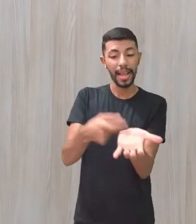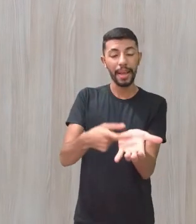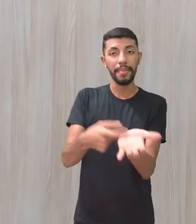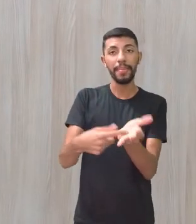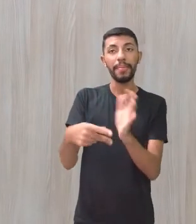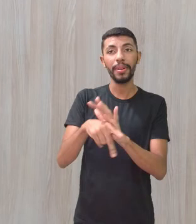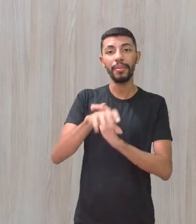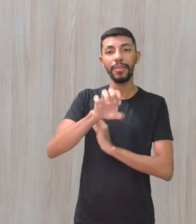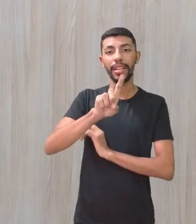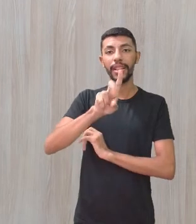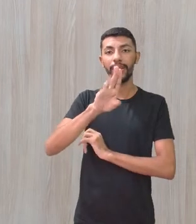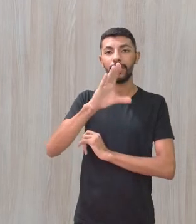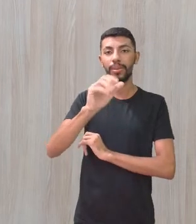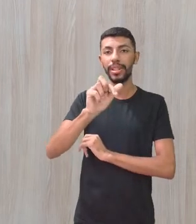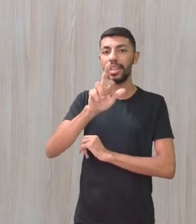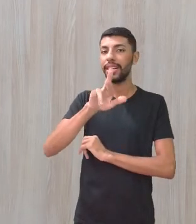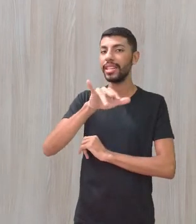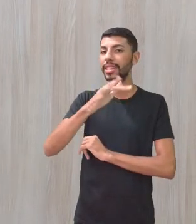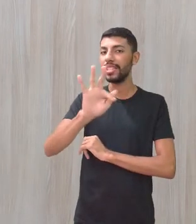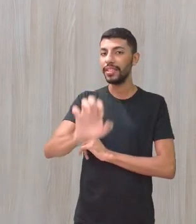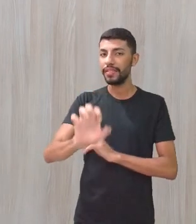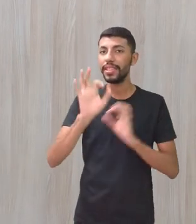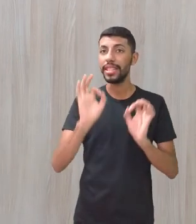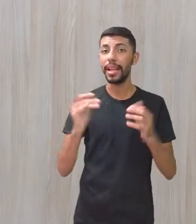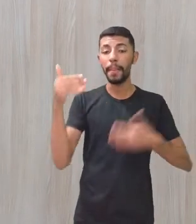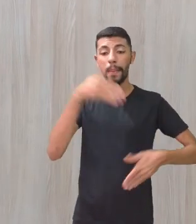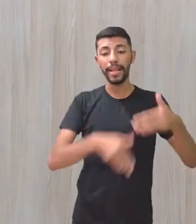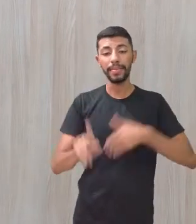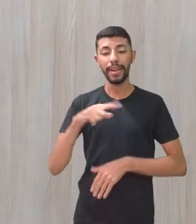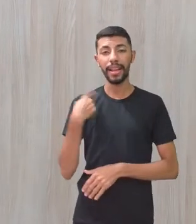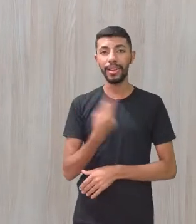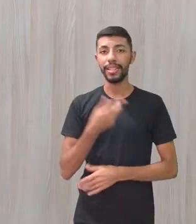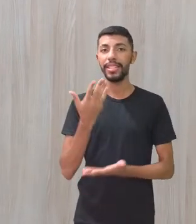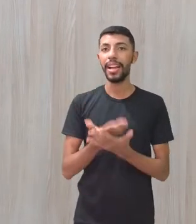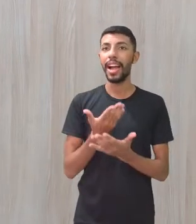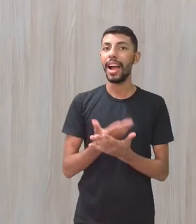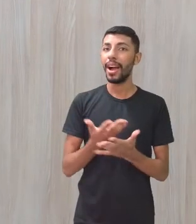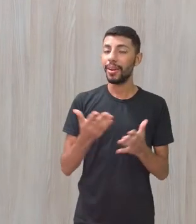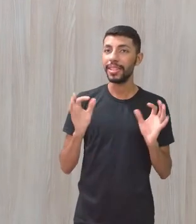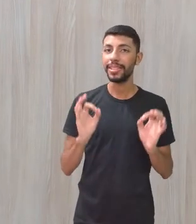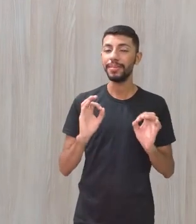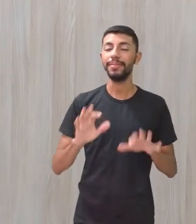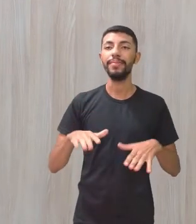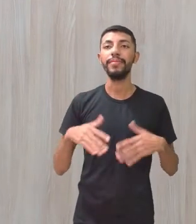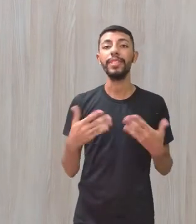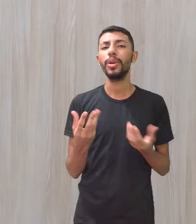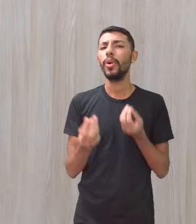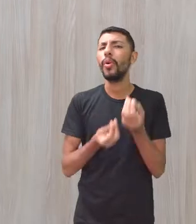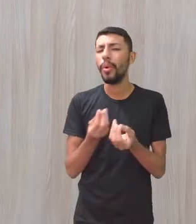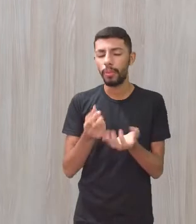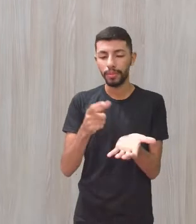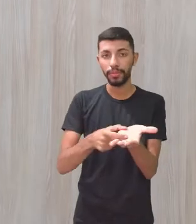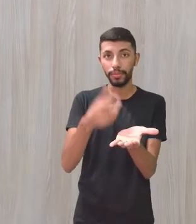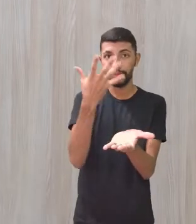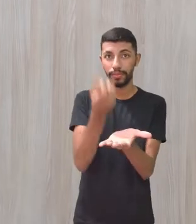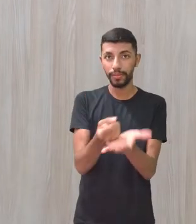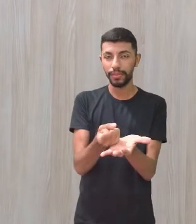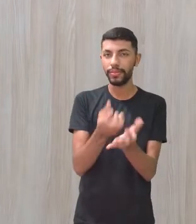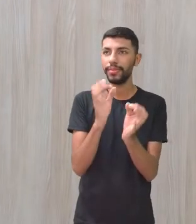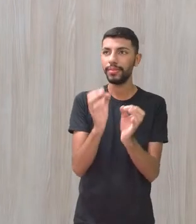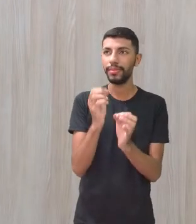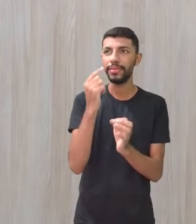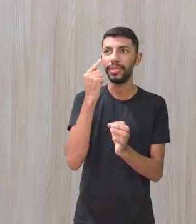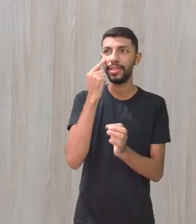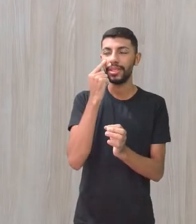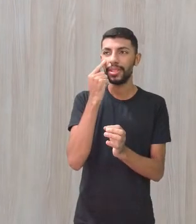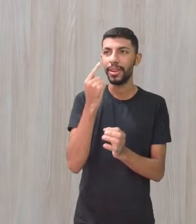e participar da nossa aula aqui ao vivo enquanto ela acontece. Como é que você faz isso? Você baixa o nosso app, olha o QR